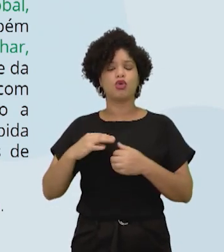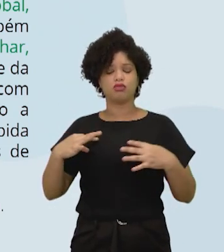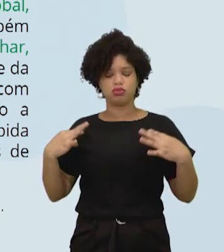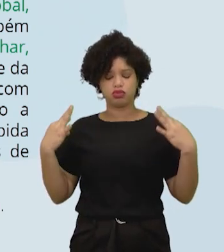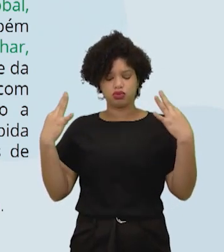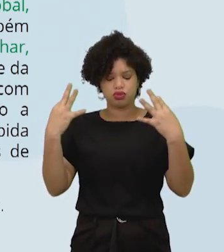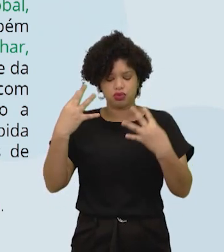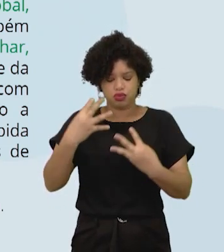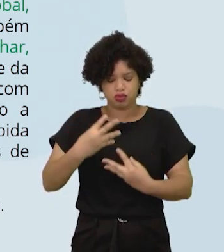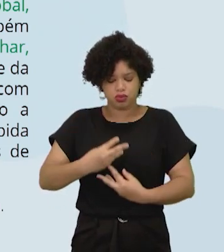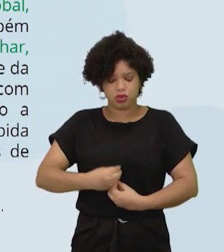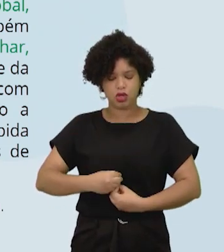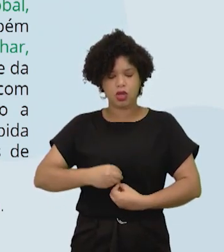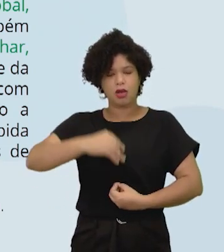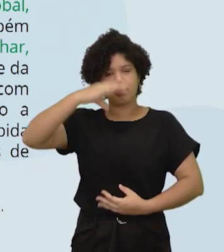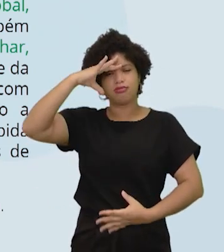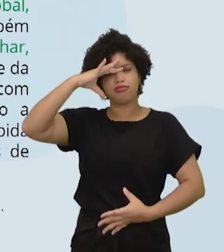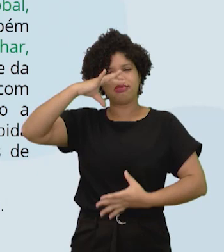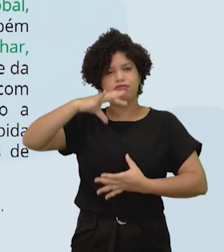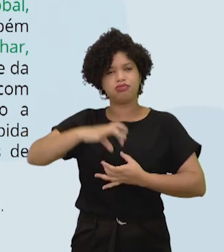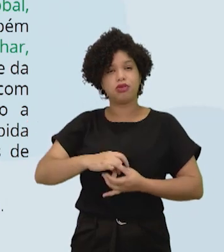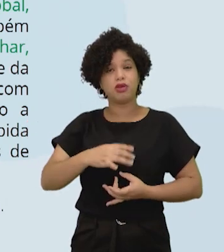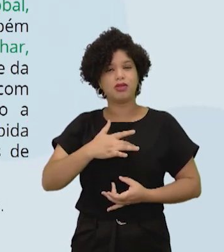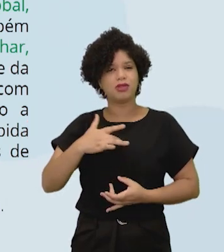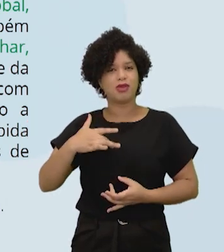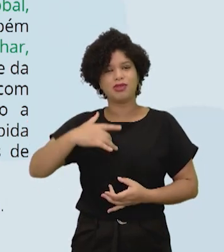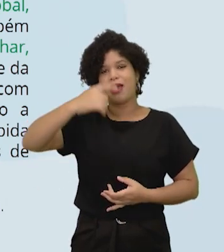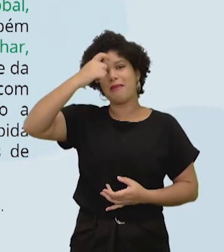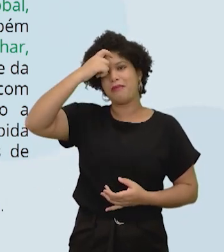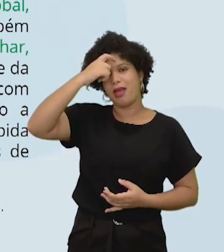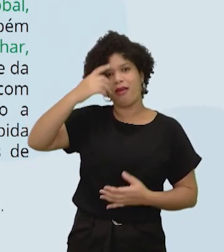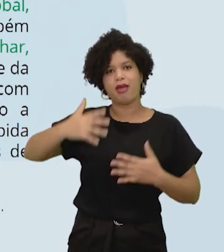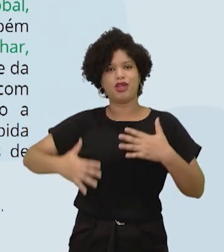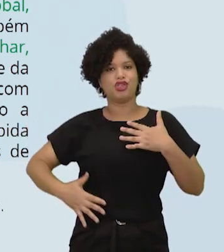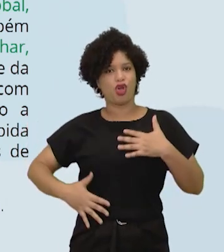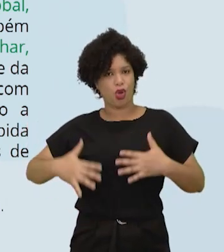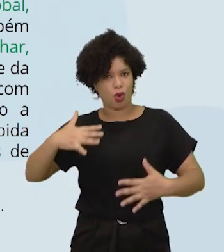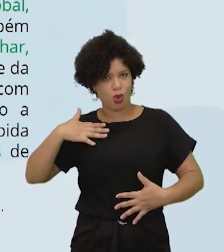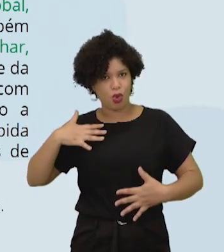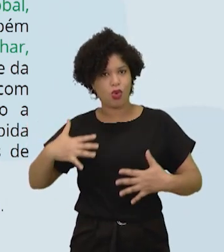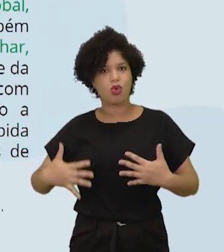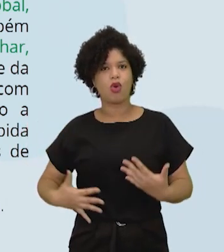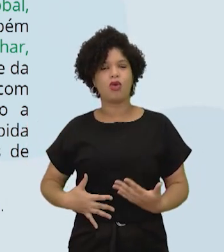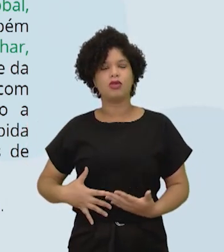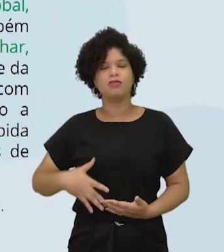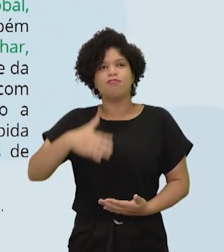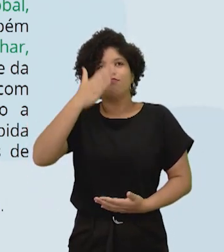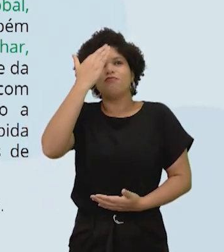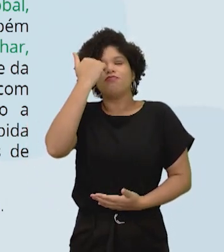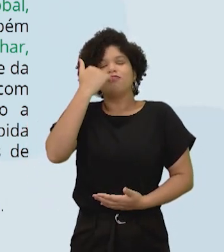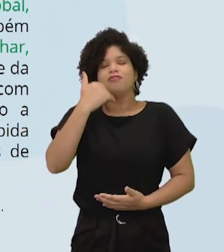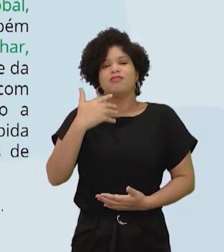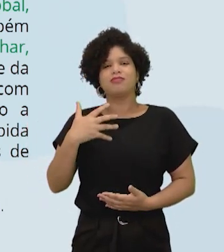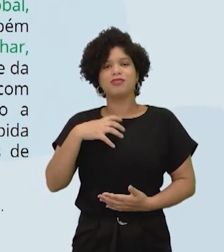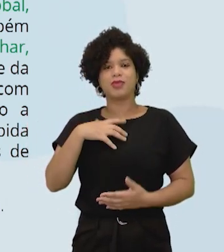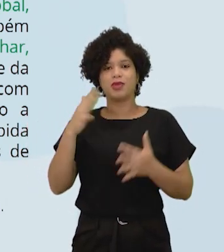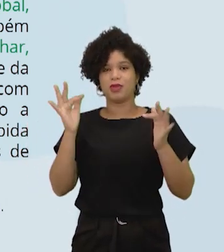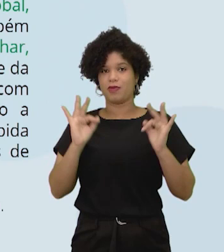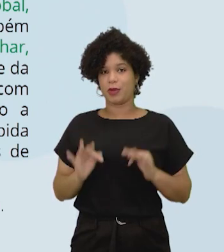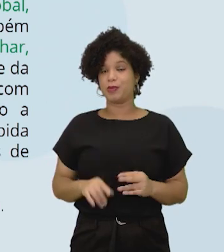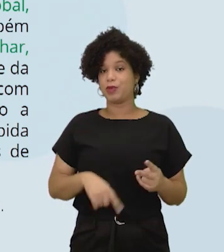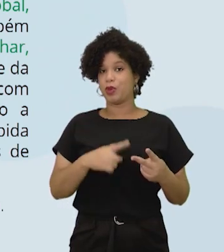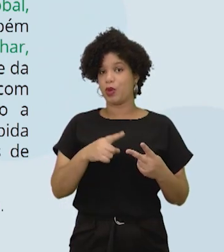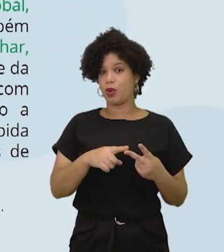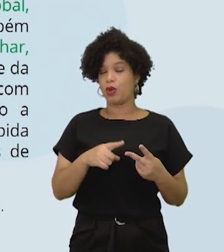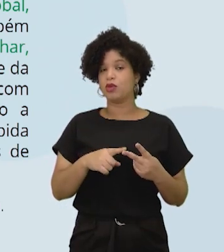de felicidade e satisfação de vida como um todo. Falou também da importância de não sermos sedentários. A